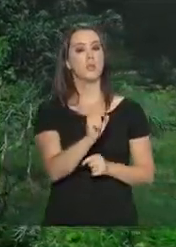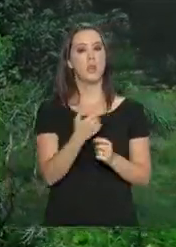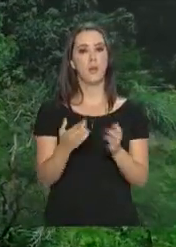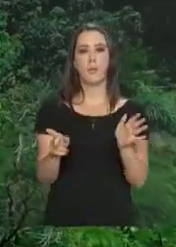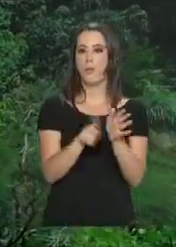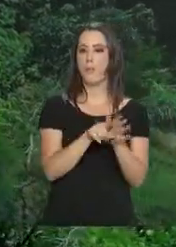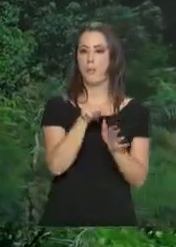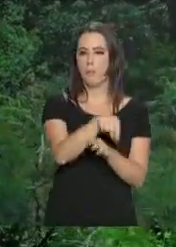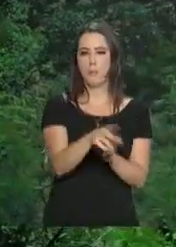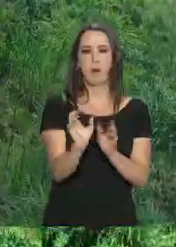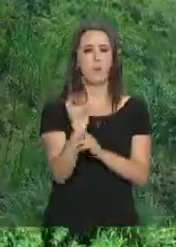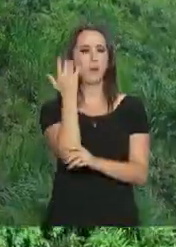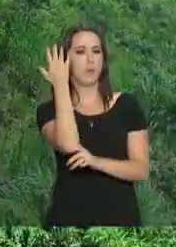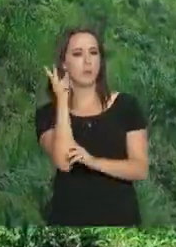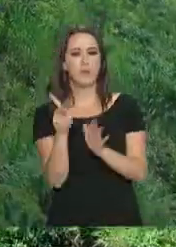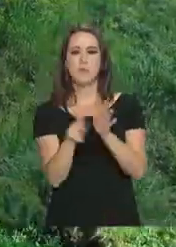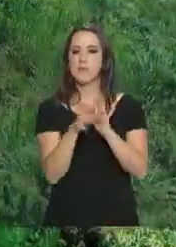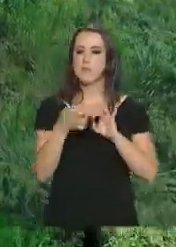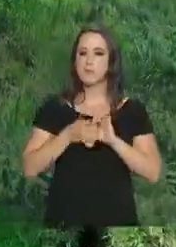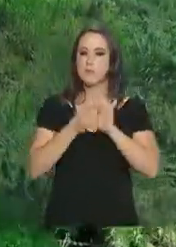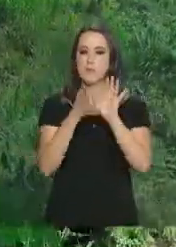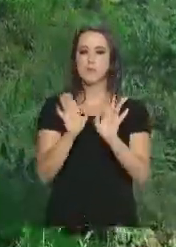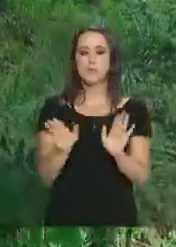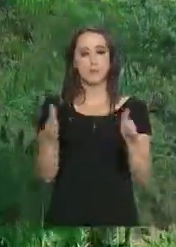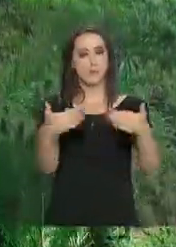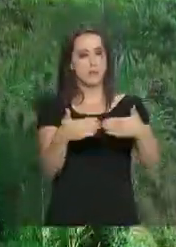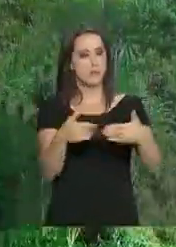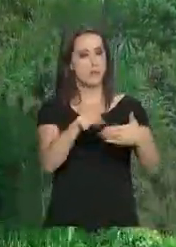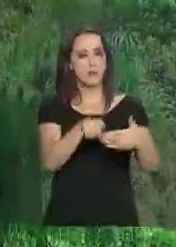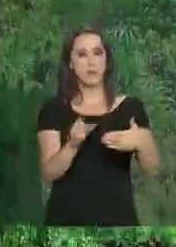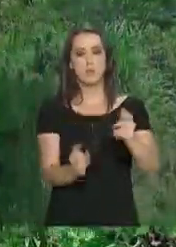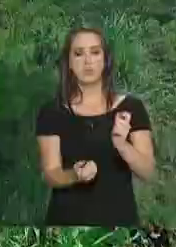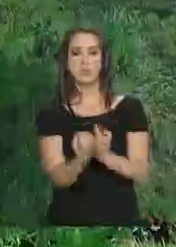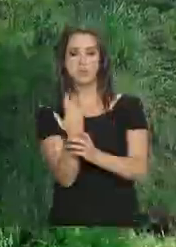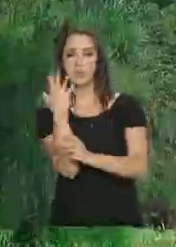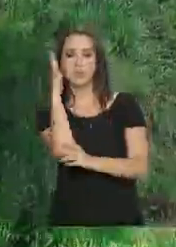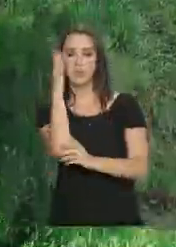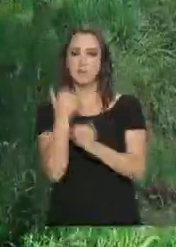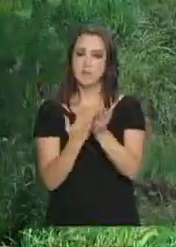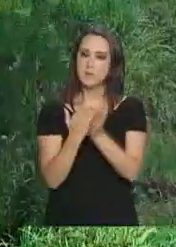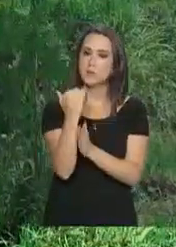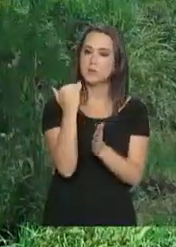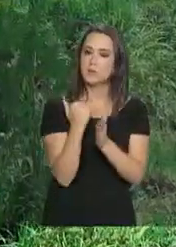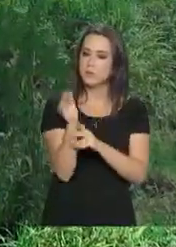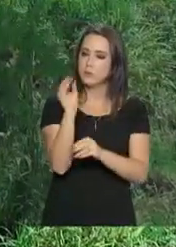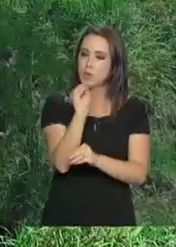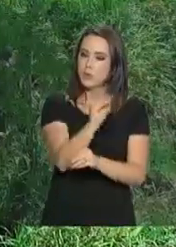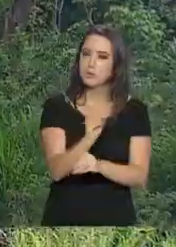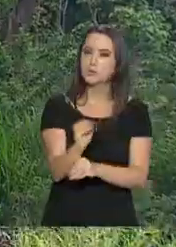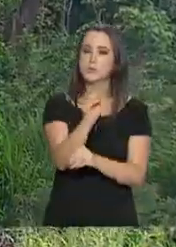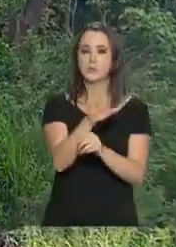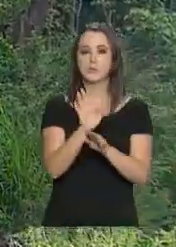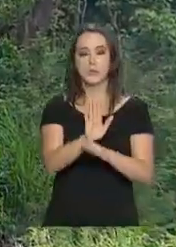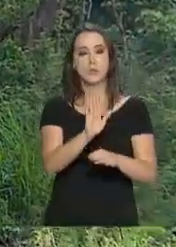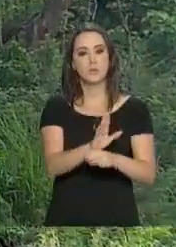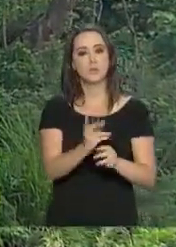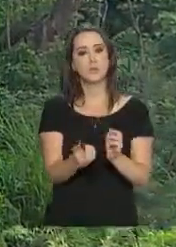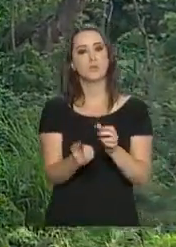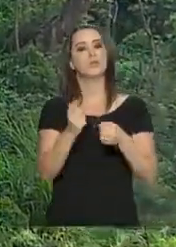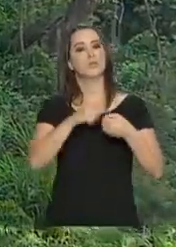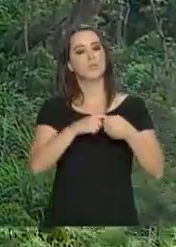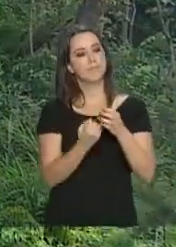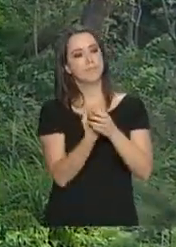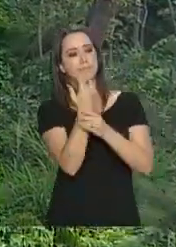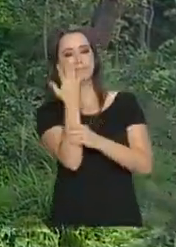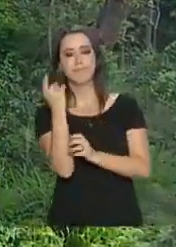natural da vegetação. A área foi cercada e as árvores que resistiram vão ajudar na regeneração. Todo o processo